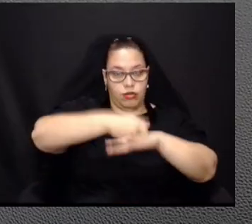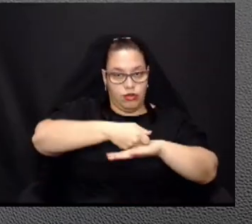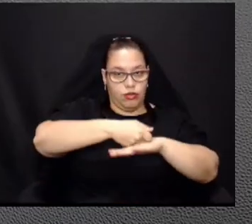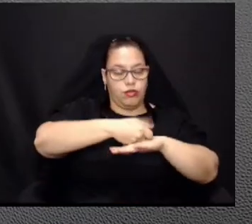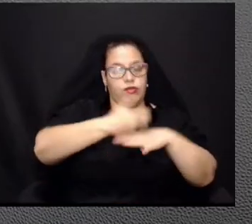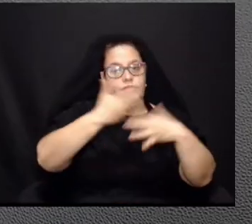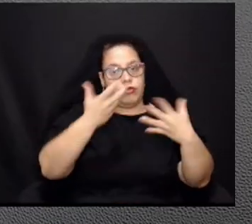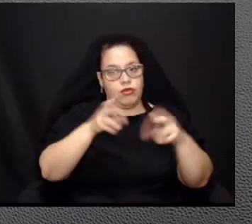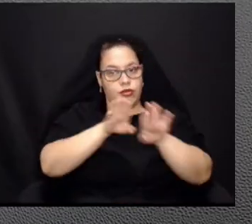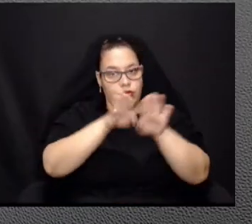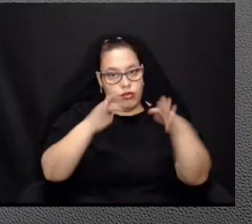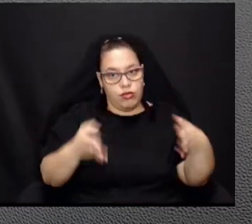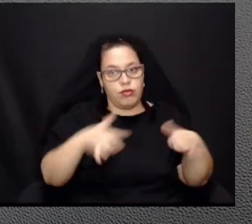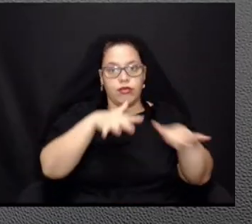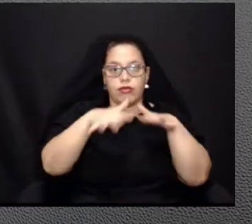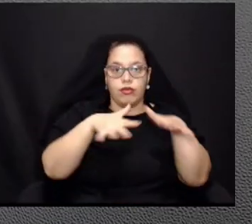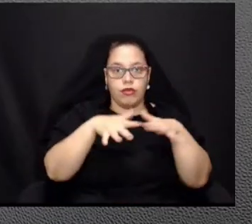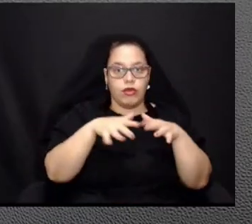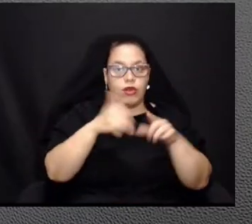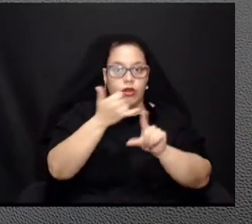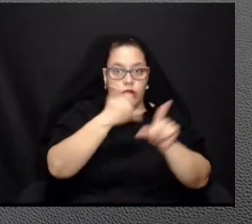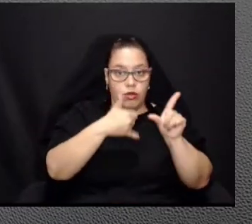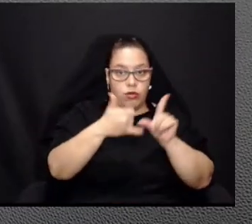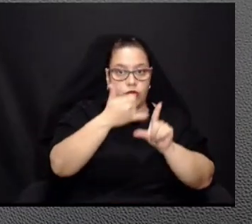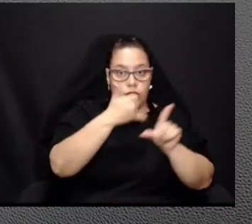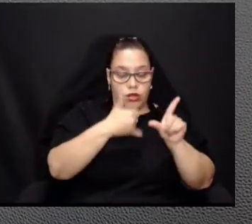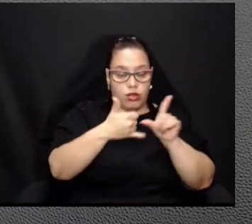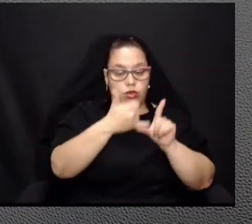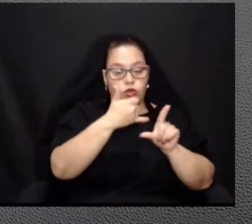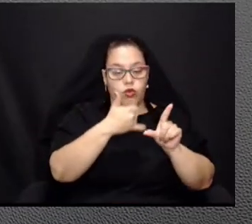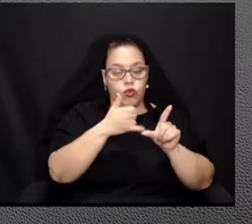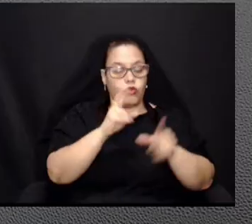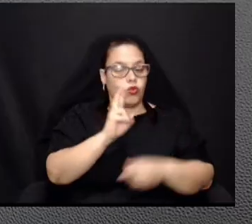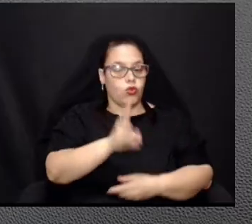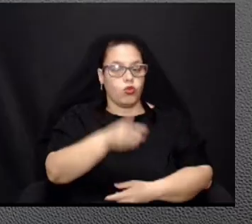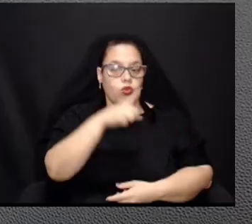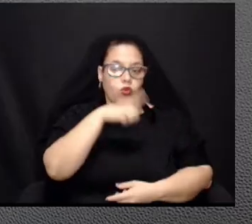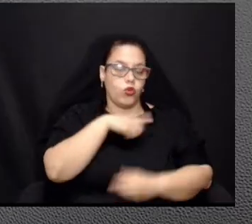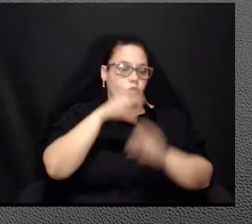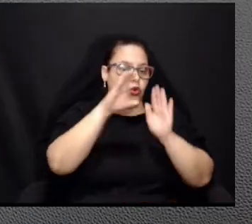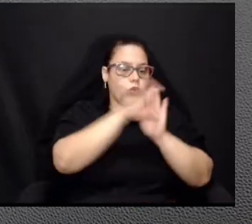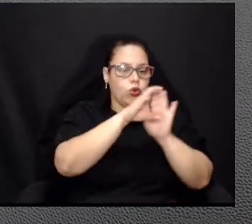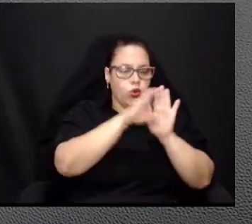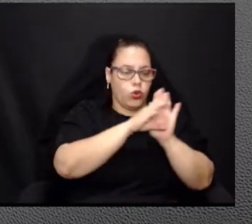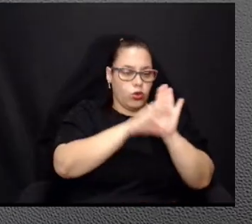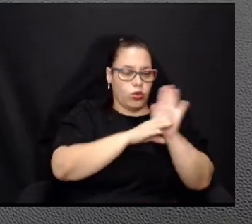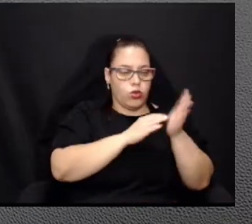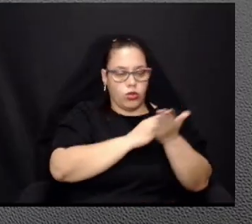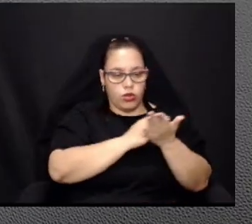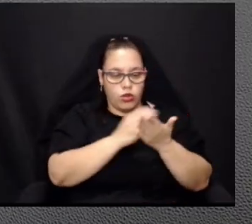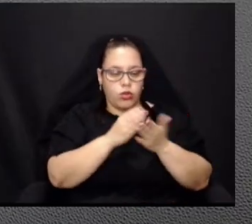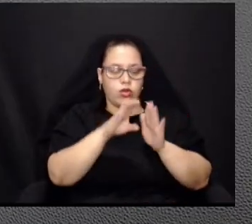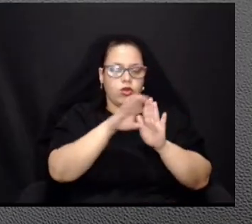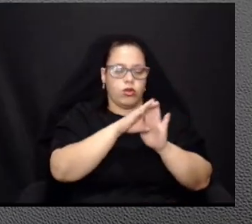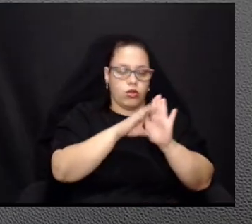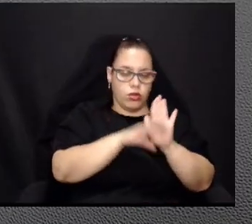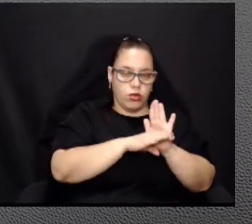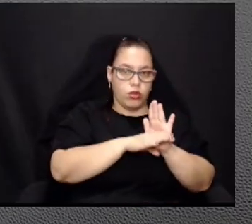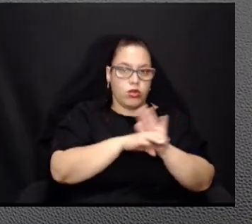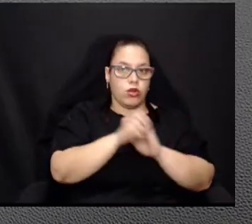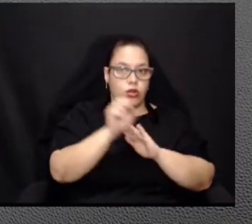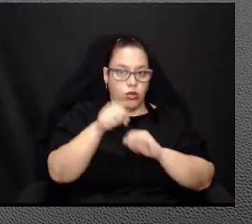momento mais lúdico ali. A gente sempre tem um conteúdo inicial programático mesmo, pedagógico. Para